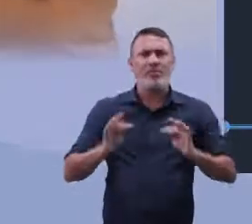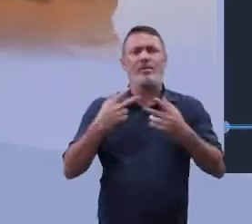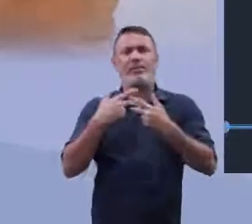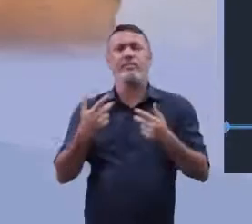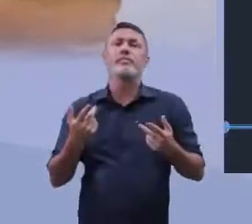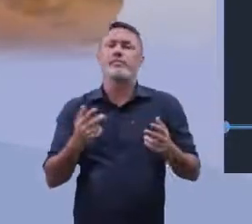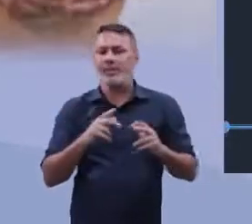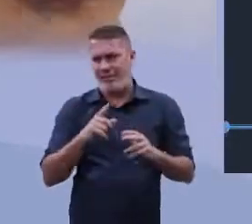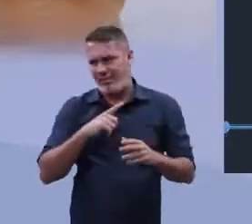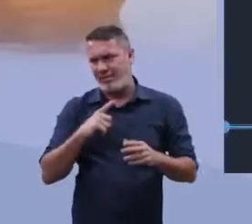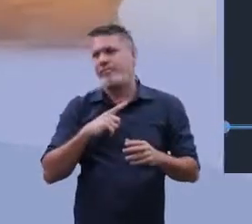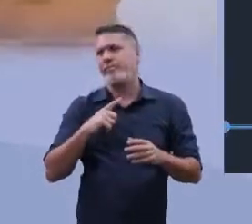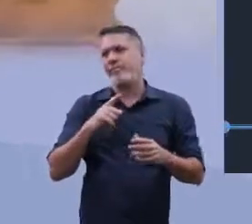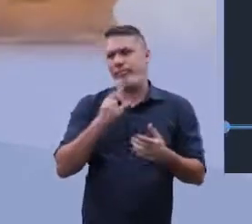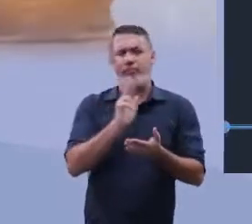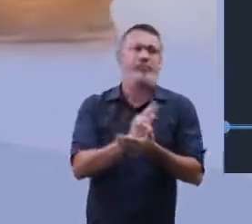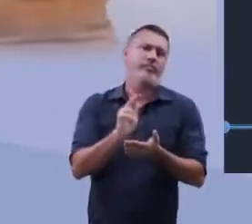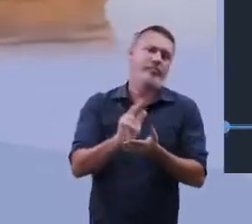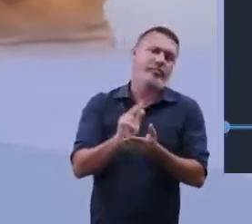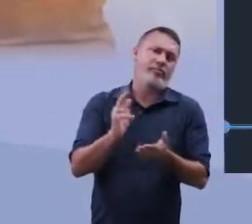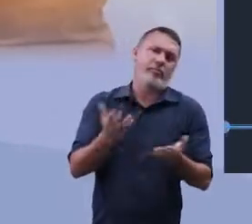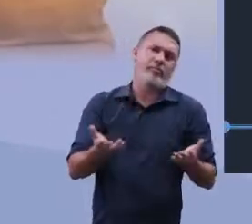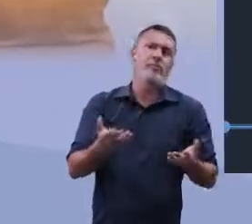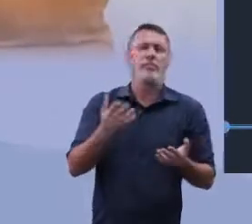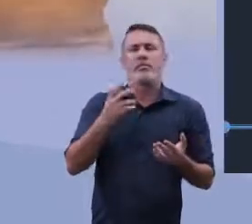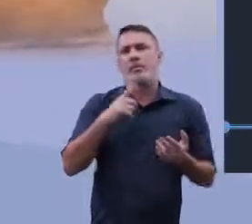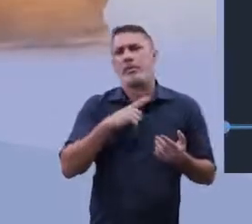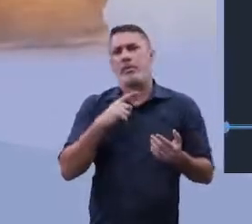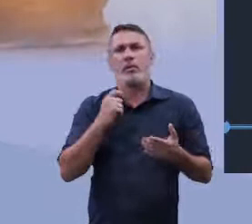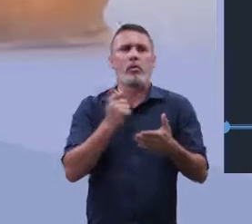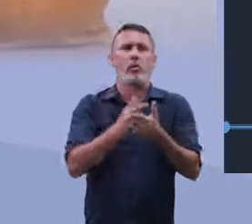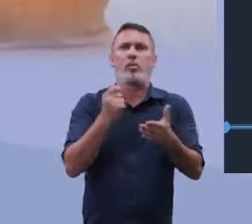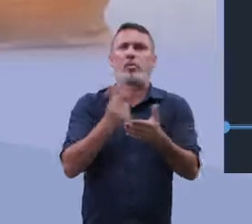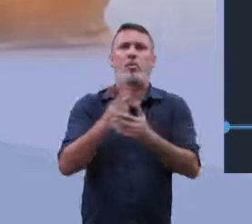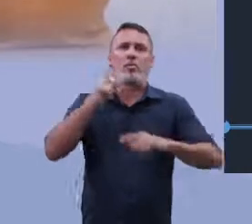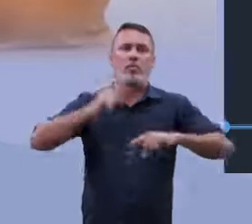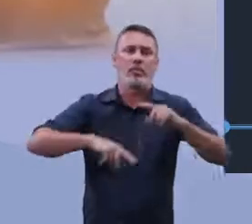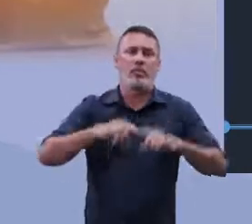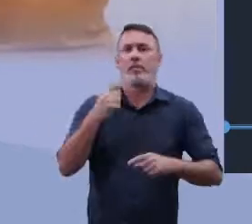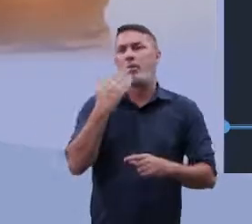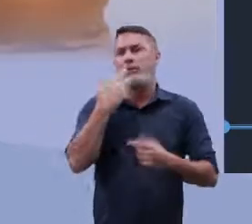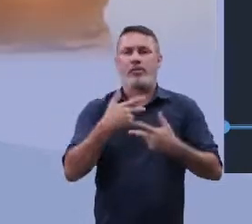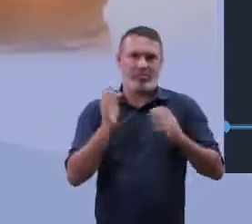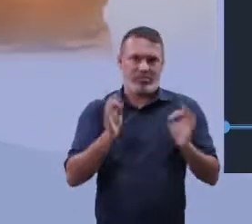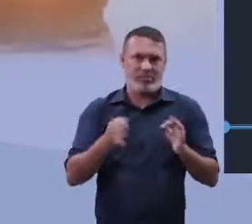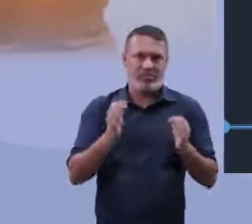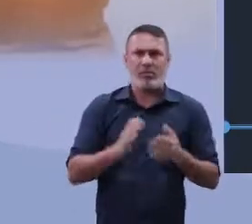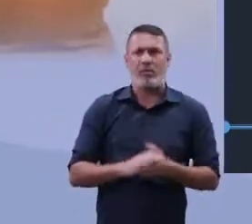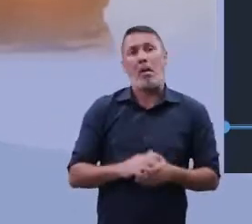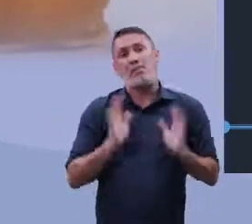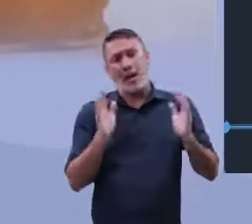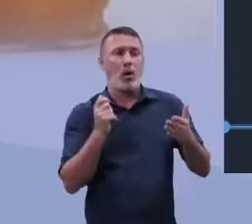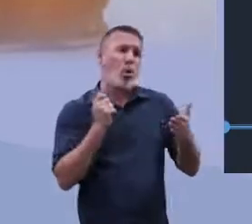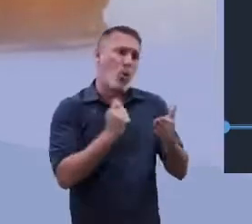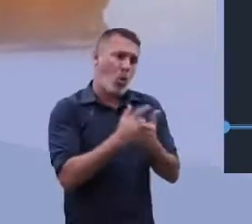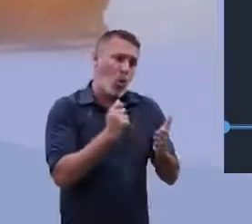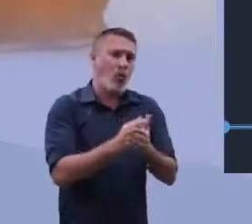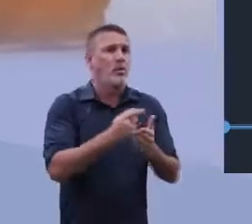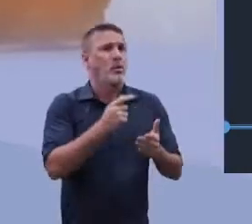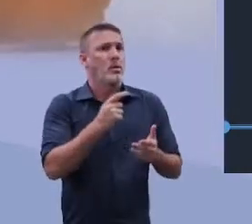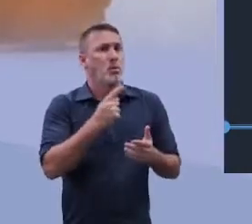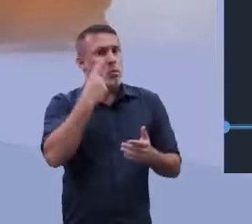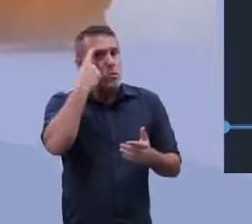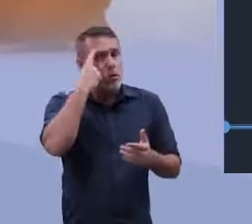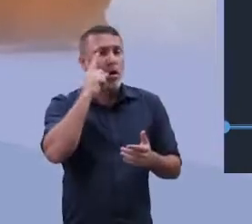tecnológicos, alimentação e tudo, né? Nós sempre estamos querendo consumir. Ah, professor, mas consumir é